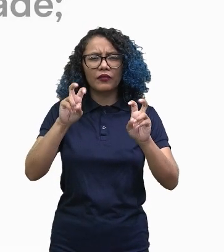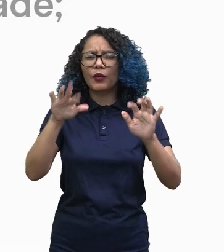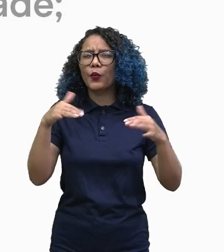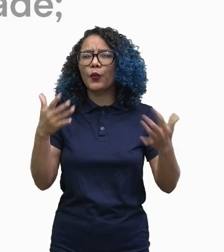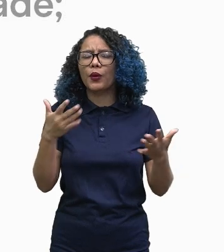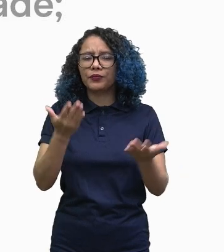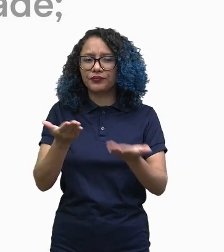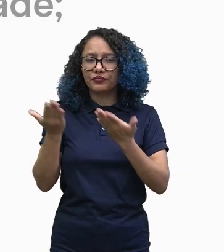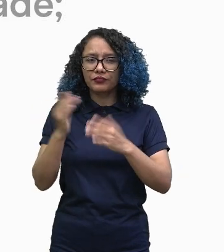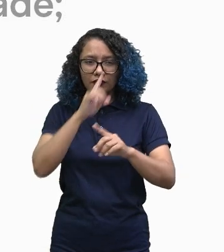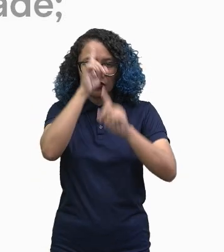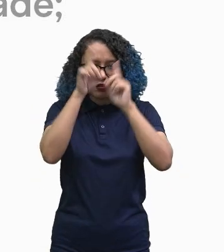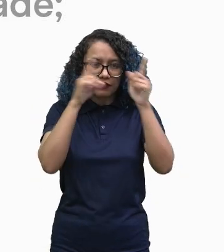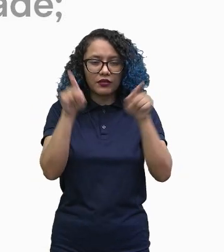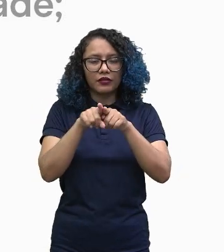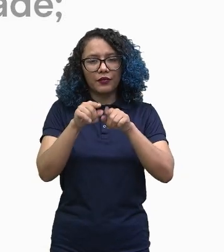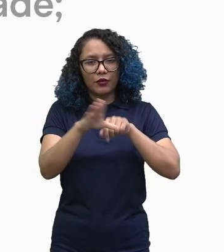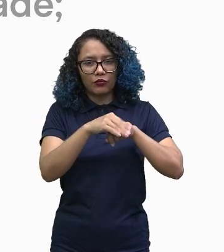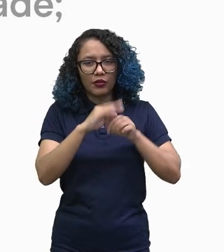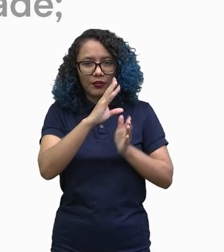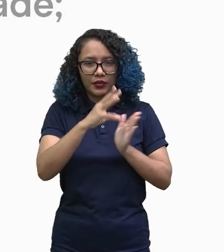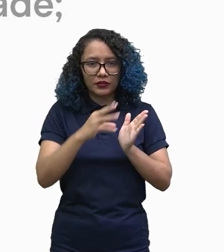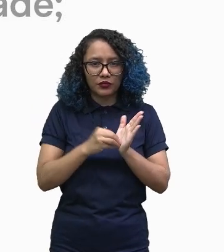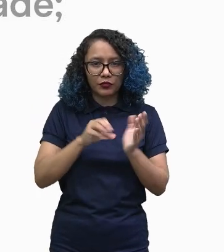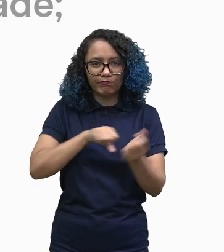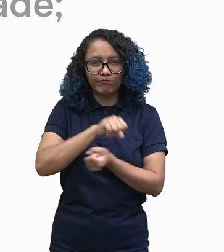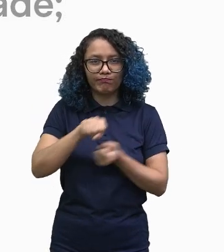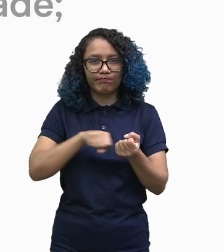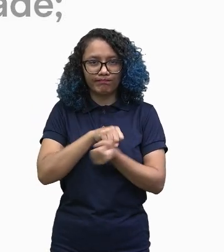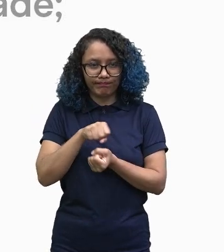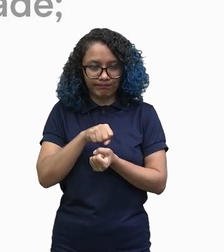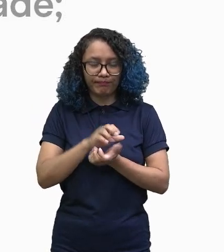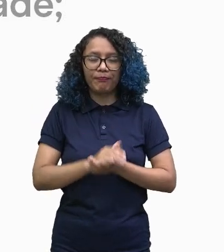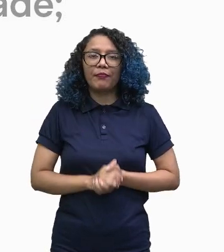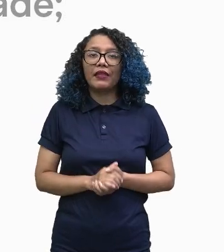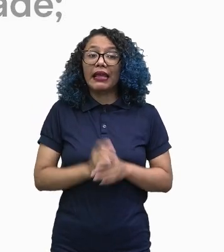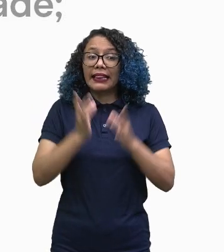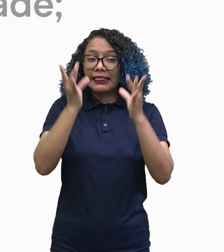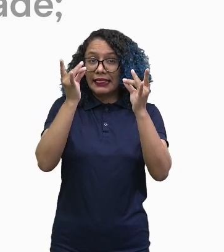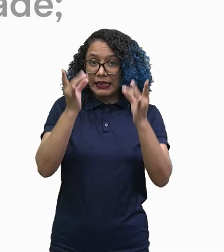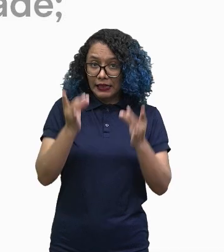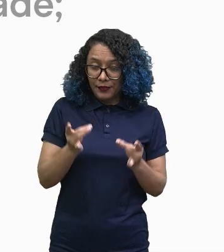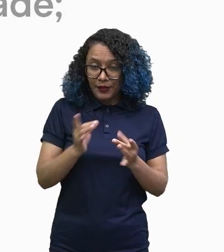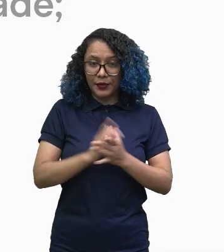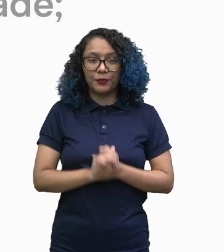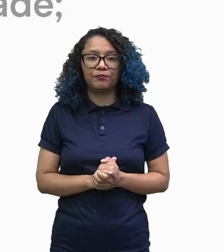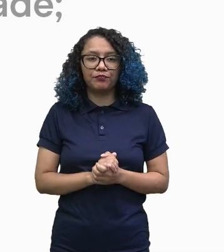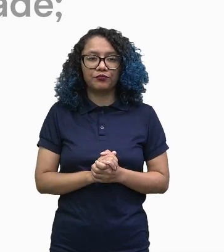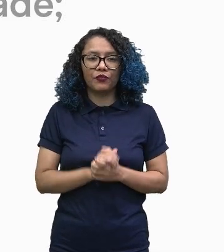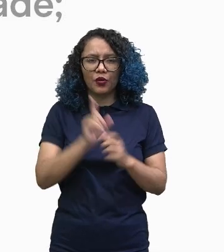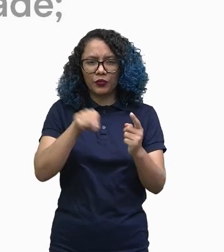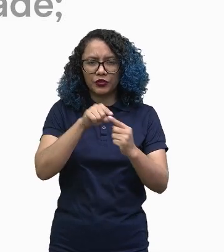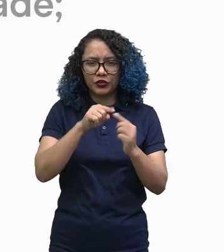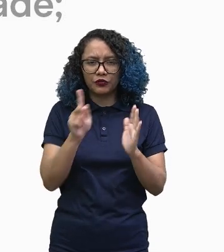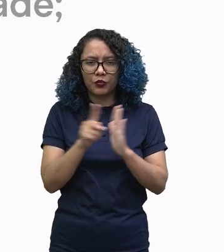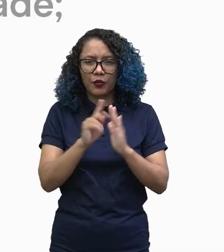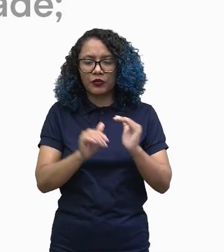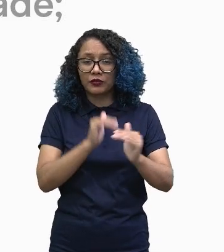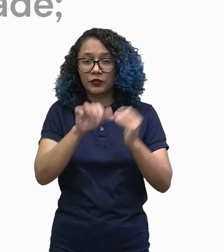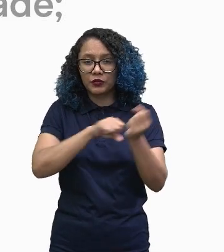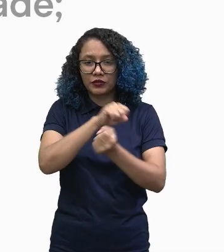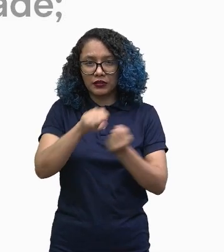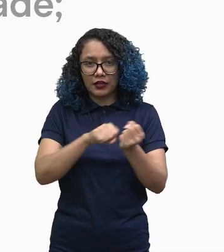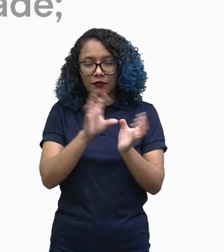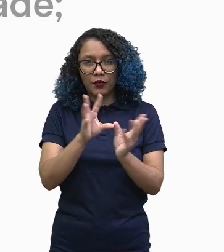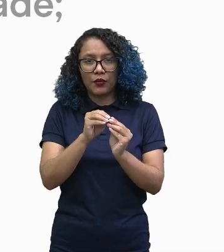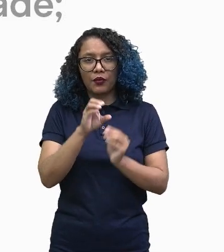de conhecimento, inovação e saberes amazônicos sustentáveis e o detalhamento, Objetivos de